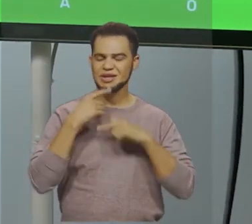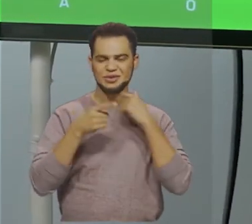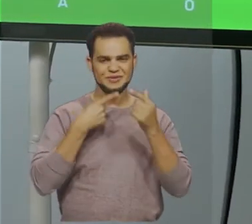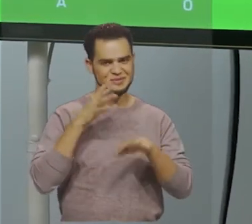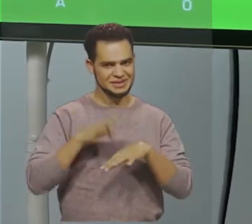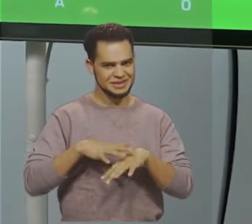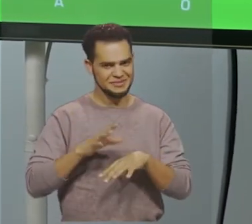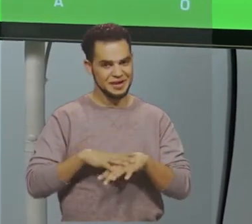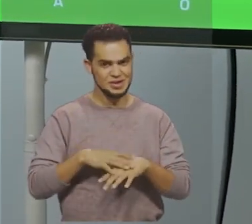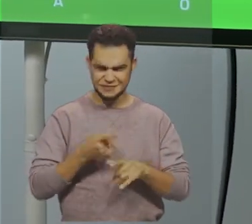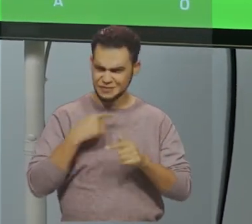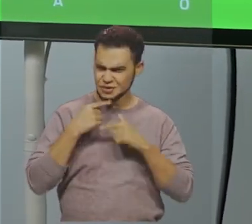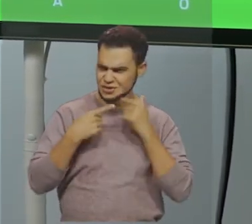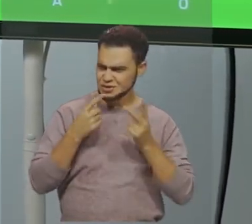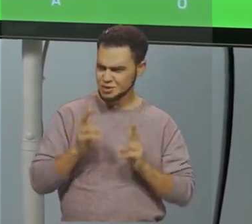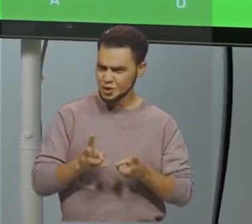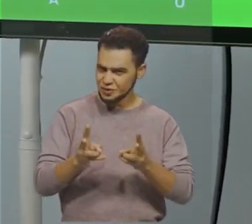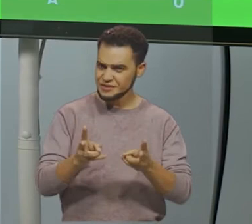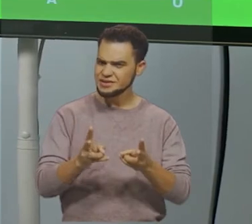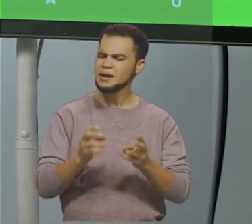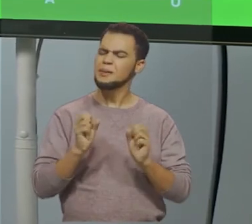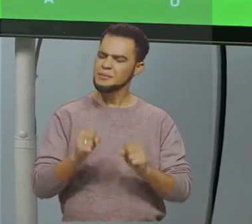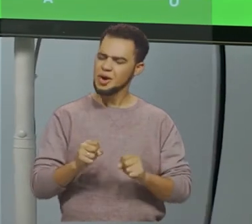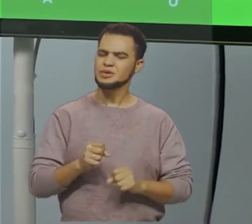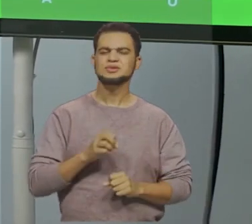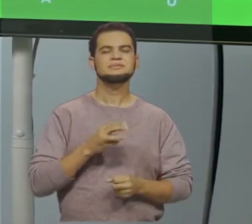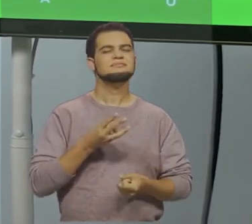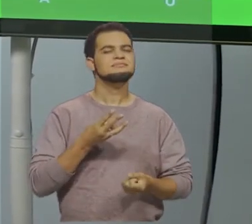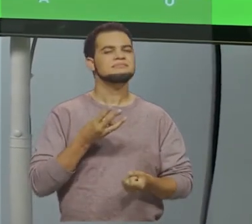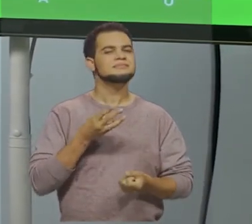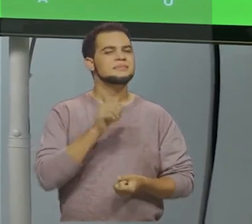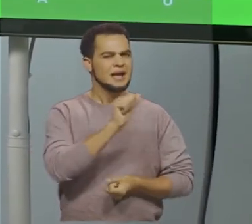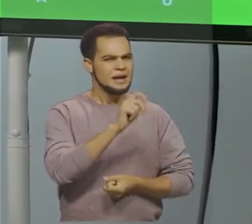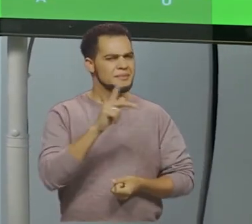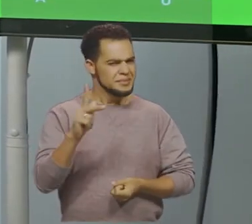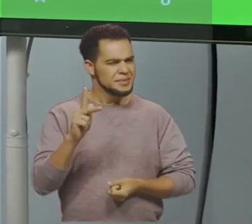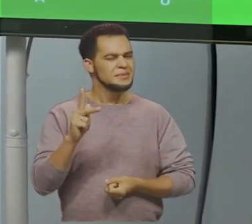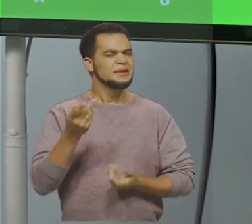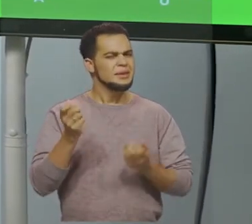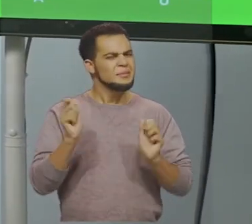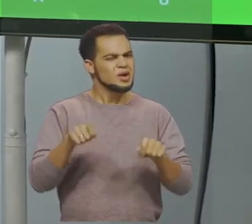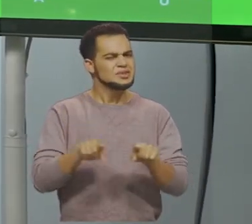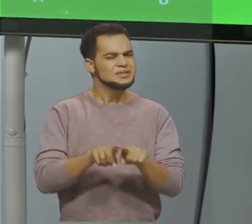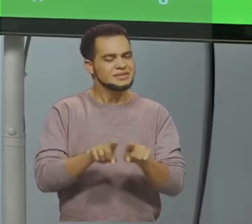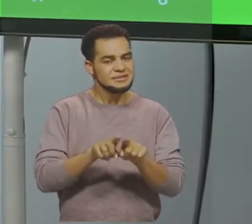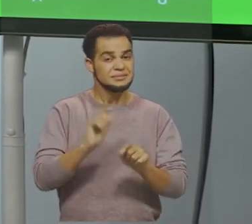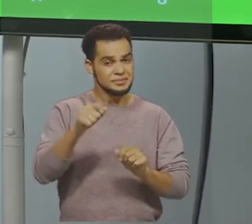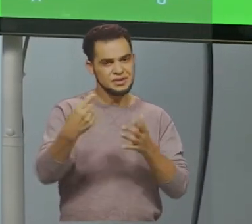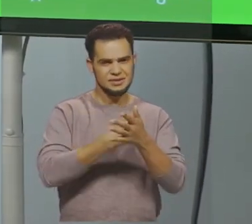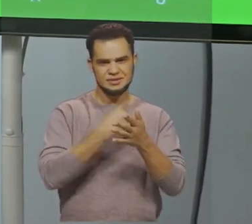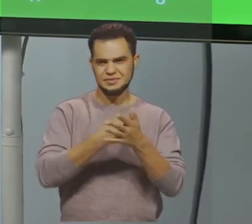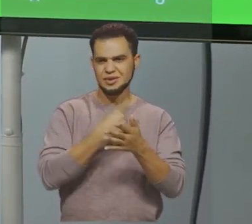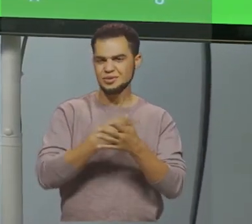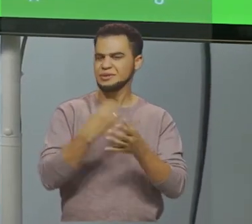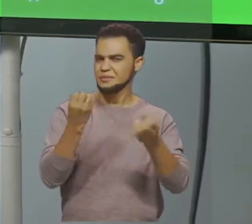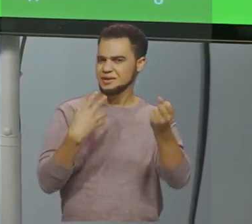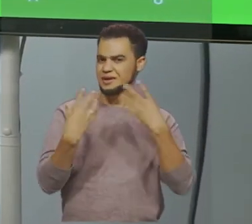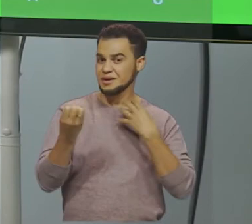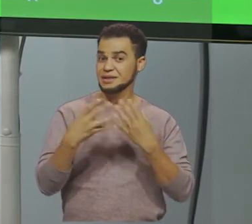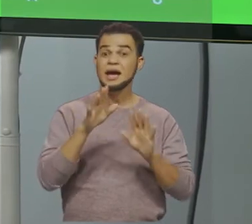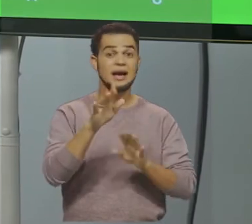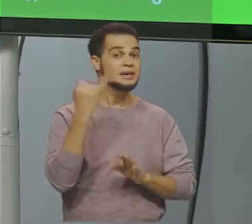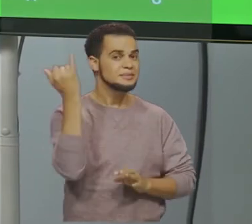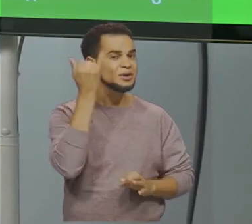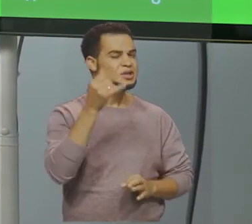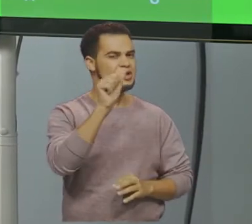Matemática. Ficou alguma dúvida? Acesse o aplicativo Conexão Escola e envie sua pergunta. Vale lembrar que o acesso ao